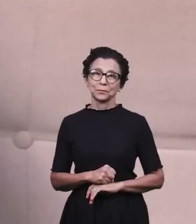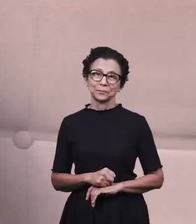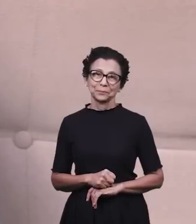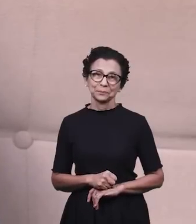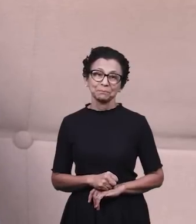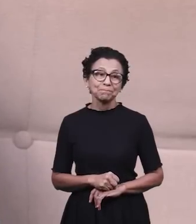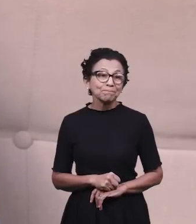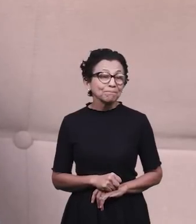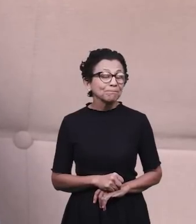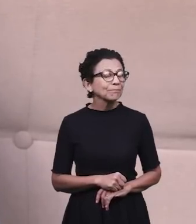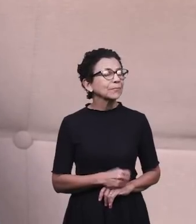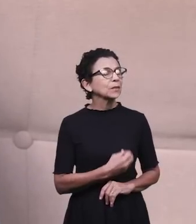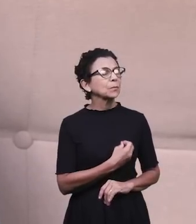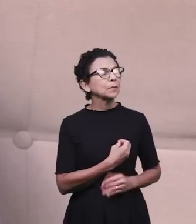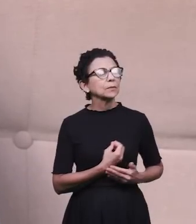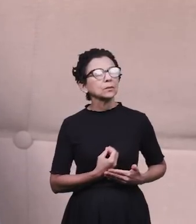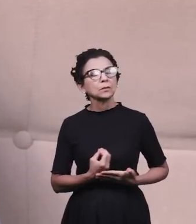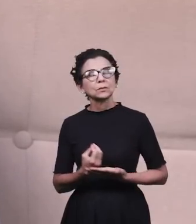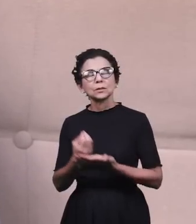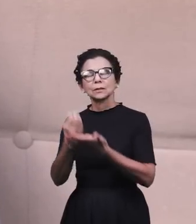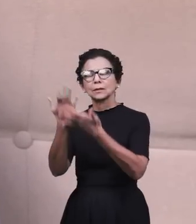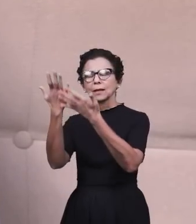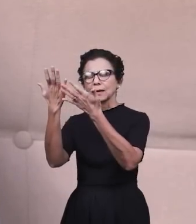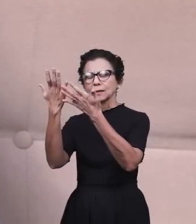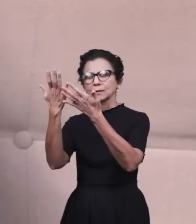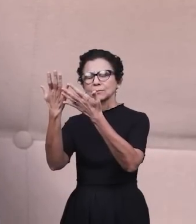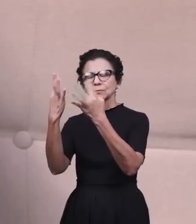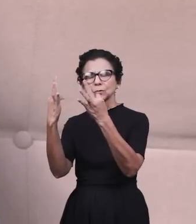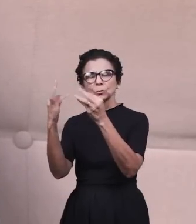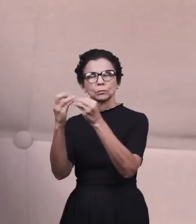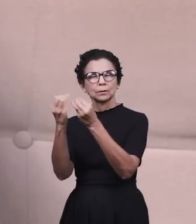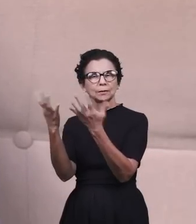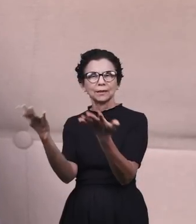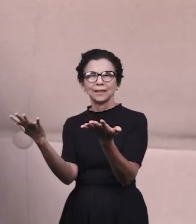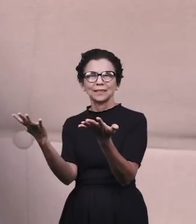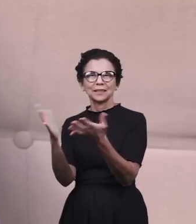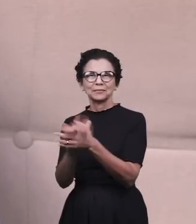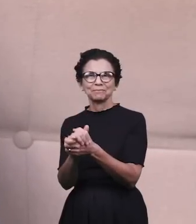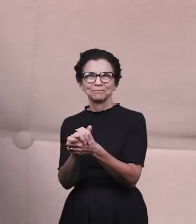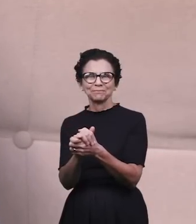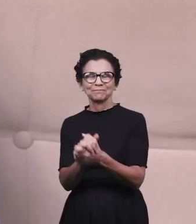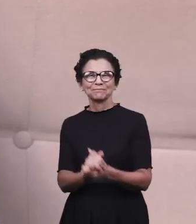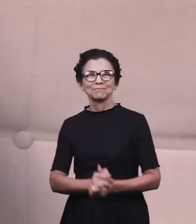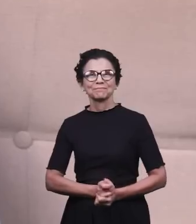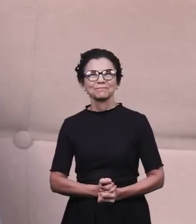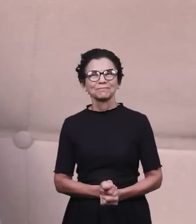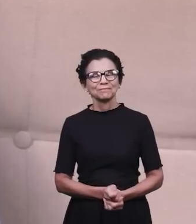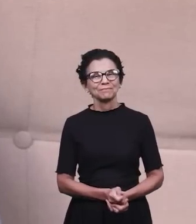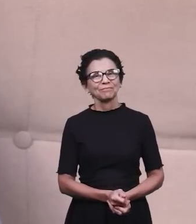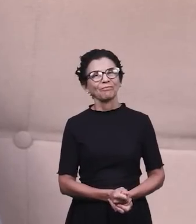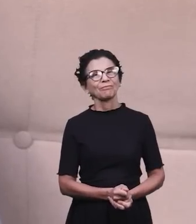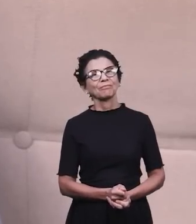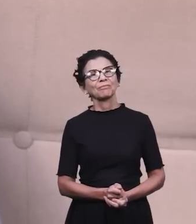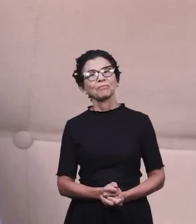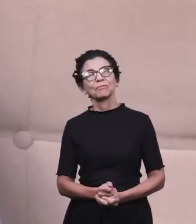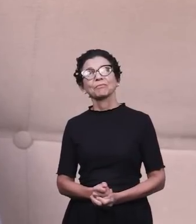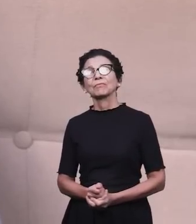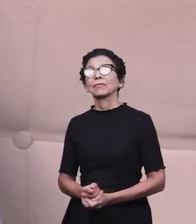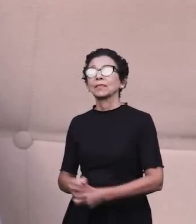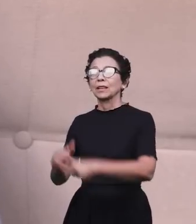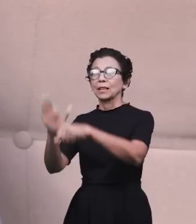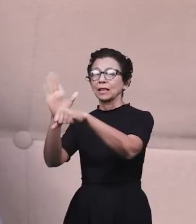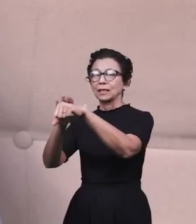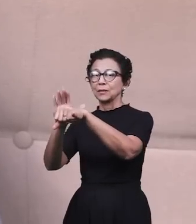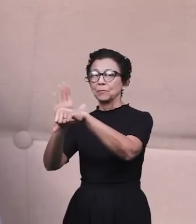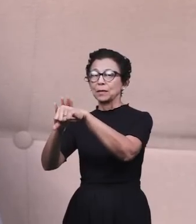requer uma vida de entrega a Deus sem reservas. E esta vida é orientada, conduzida e